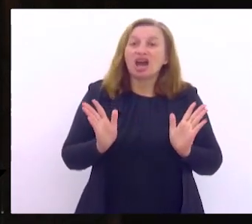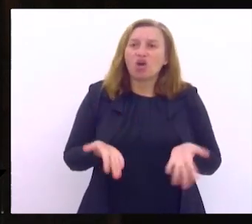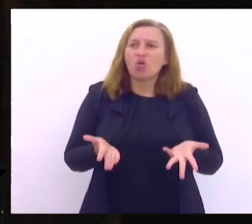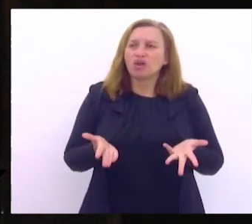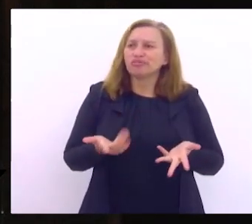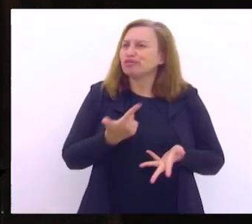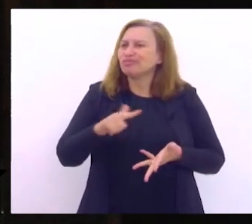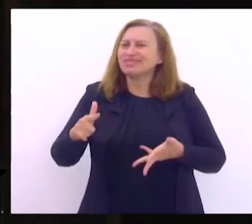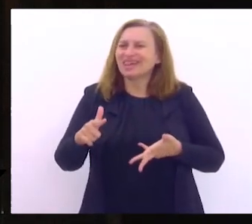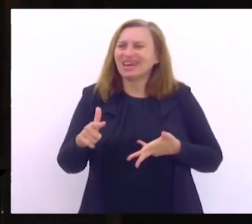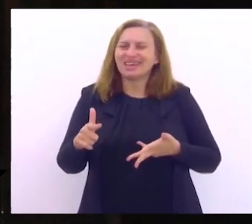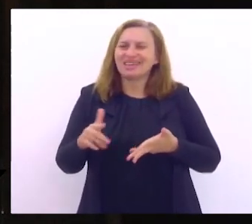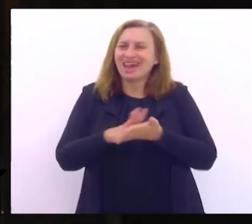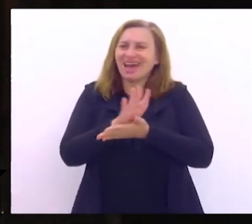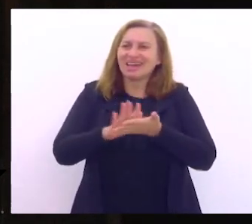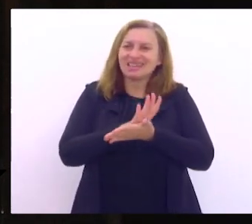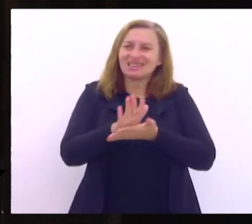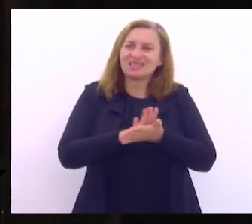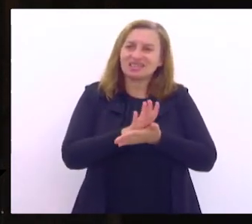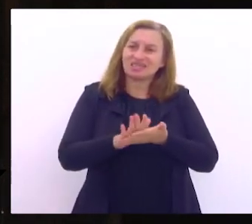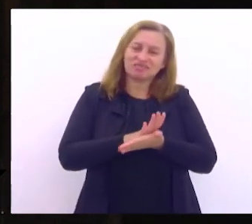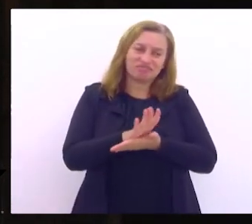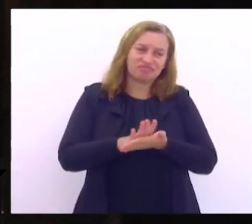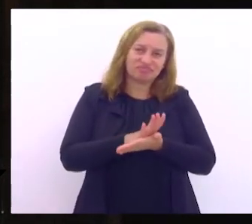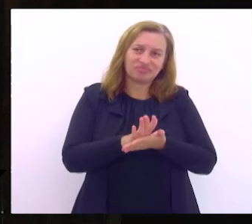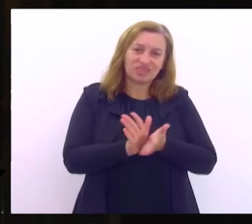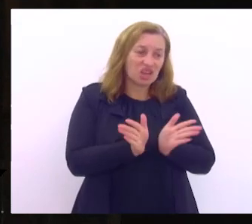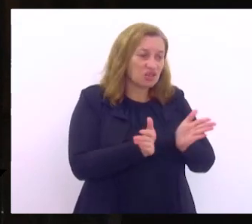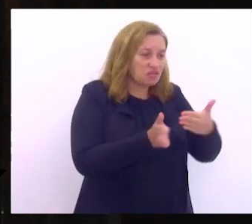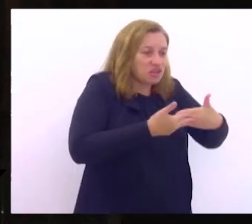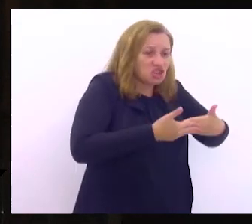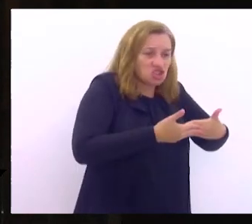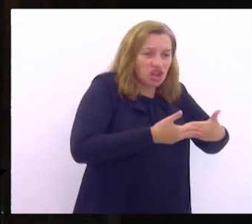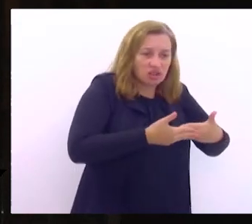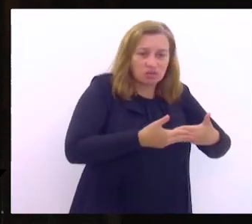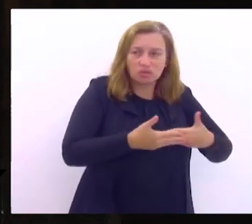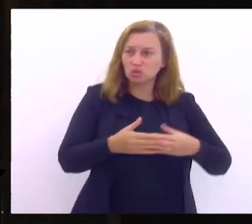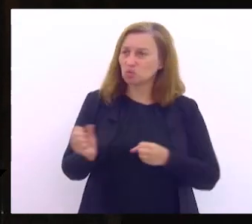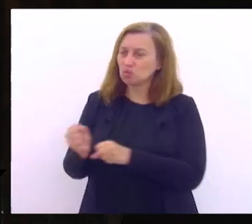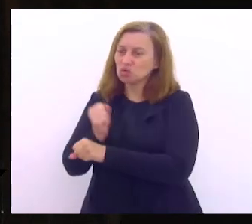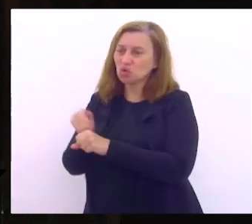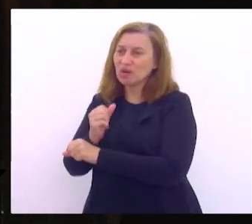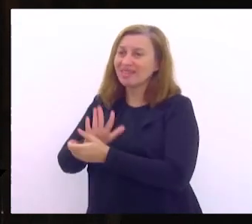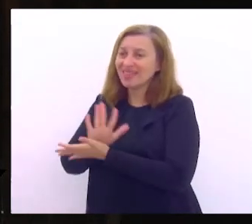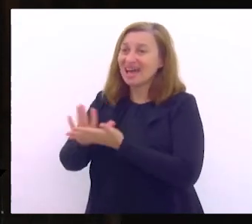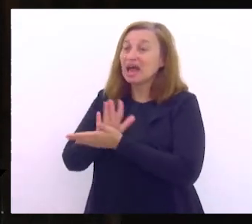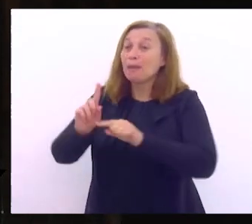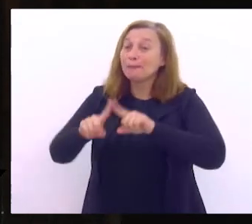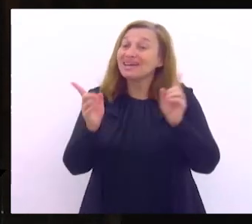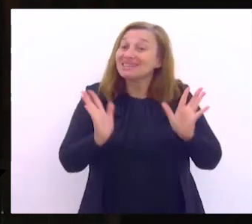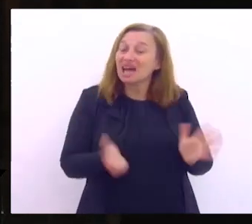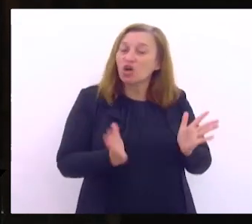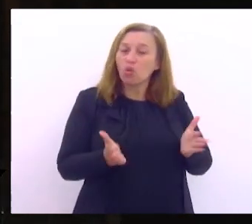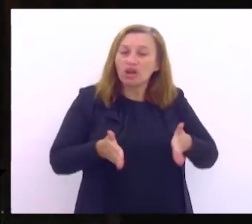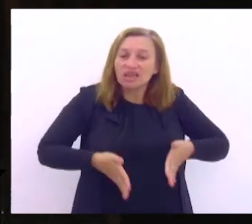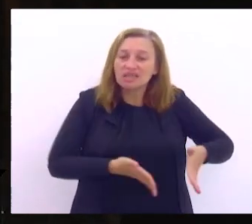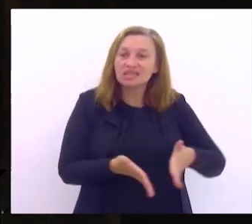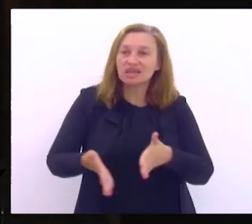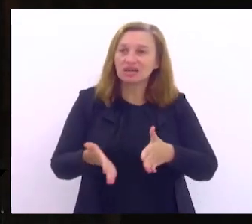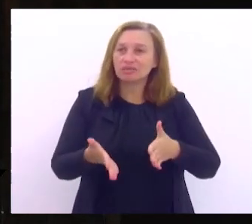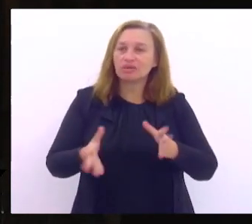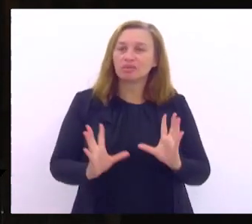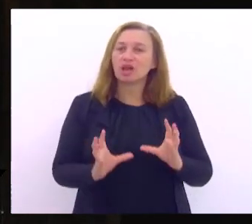cá. Mas eu tenho certeza que agora, com esse caminho que foi criado pela comissão liderada